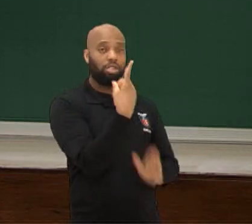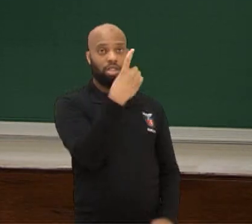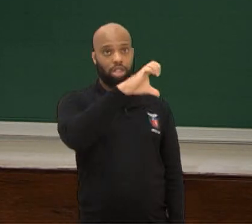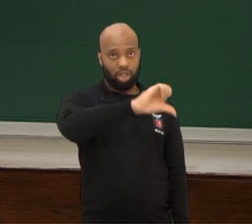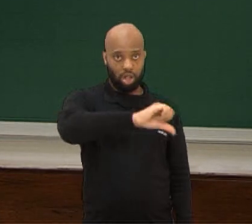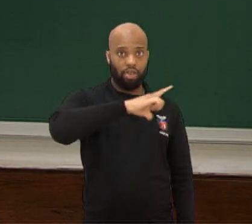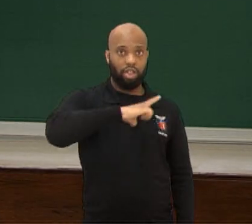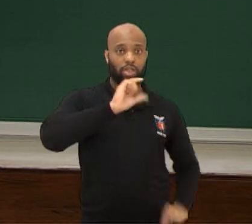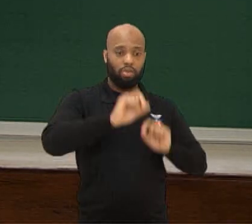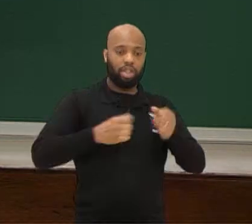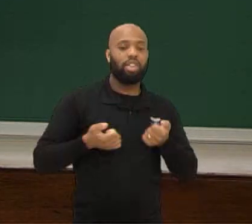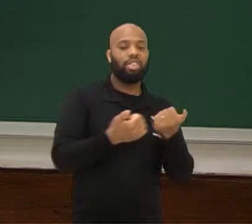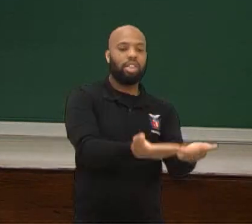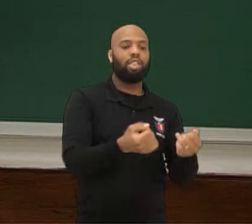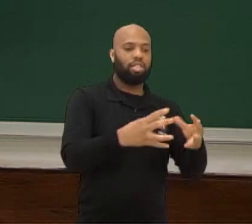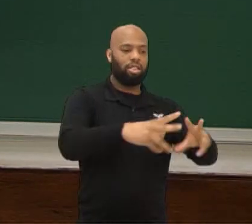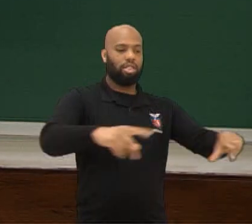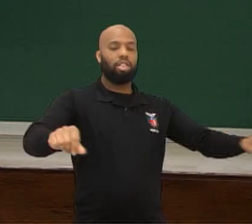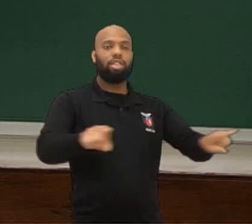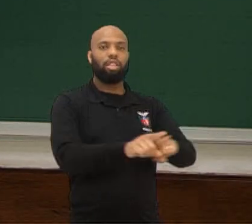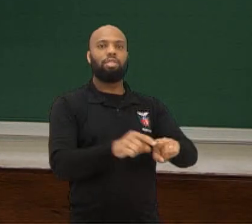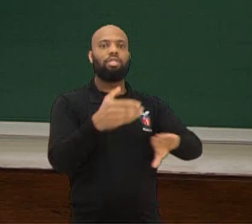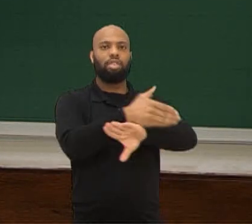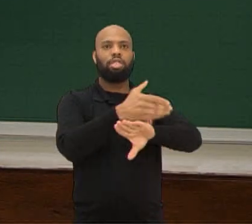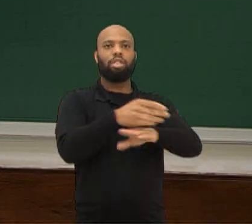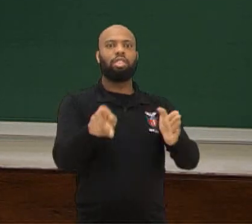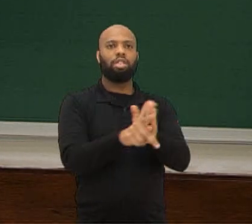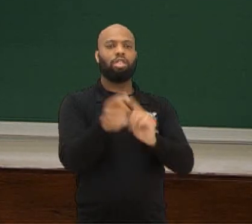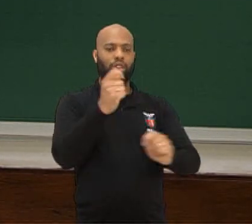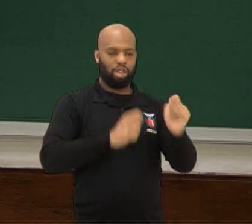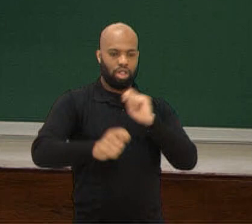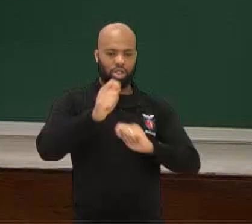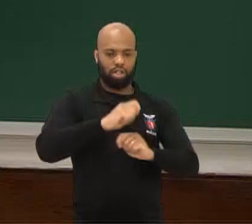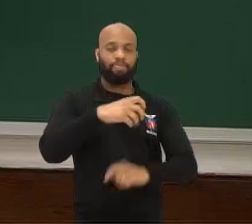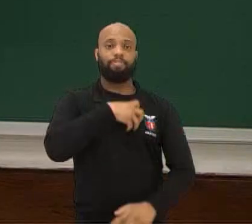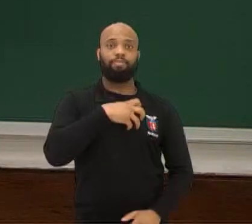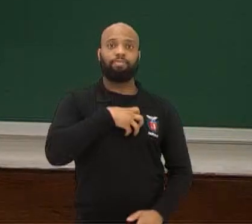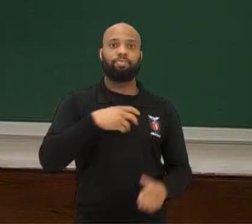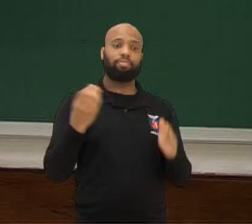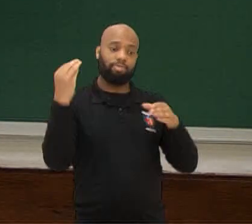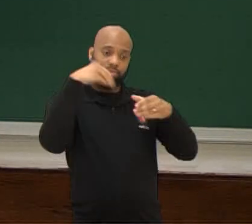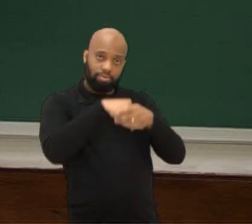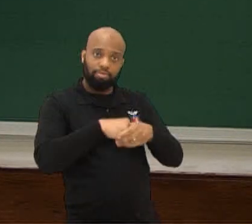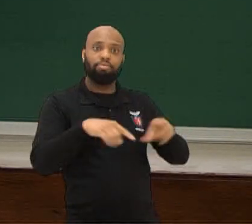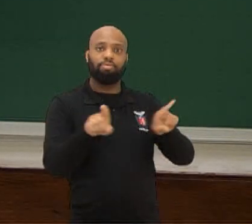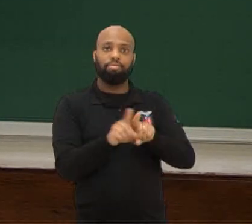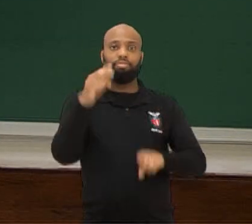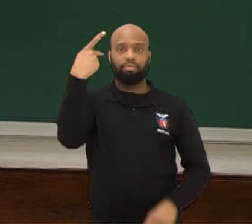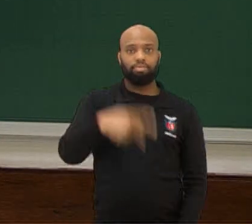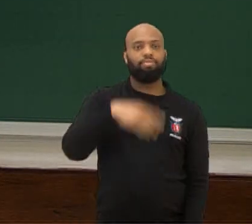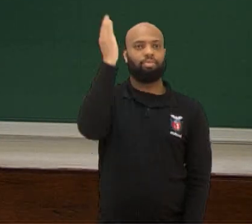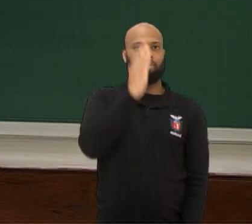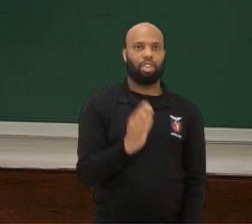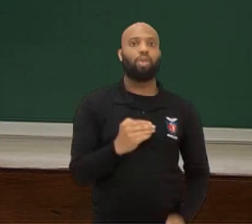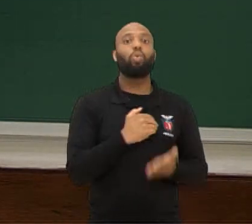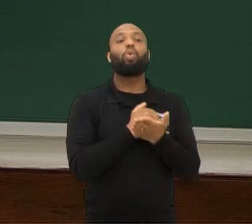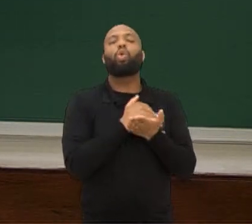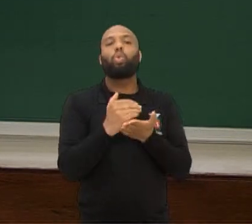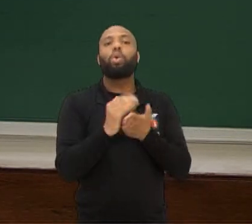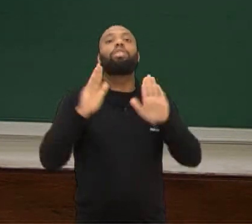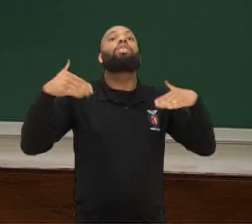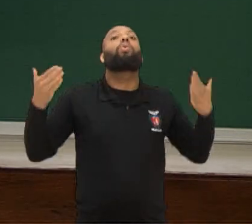da doação de terrenos e da ocupação econômica. Então, essa movimentação interna no Brasil, ela